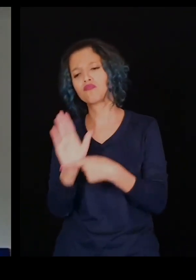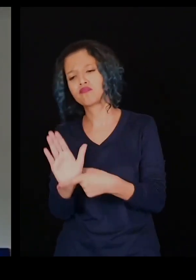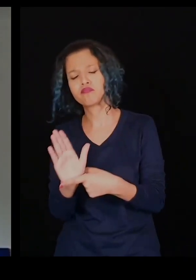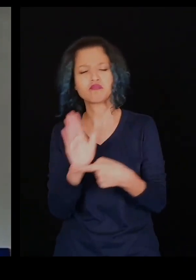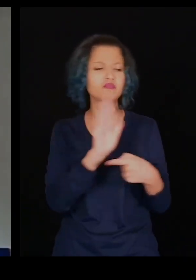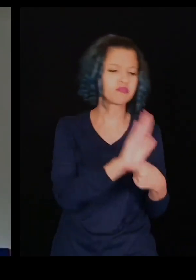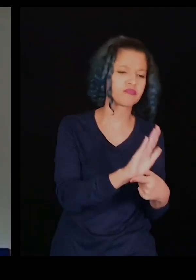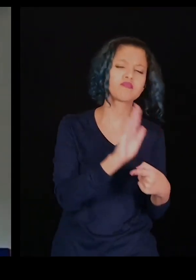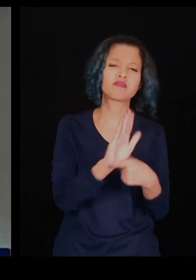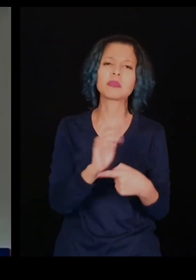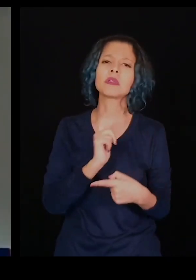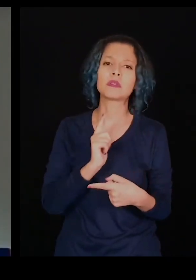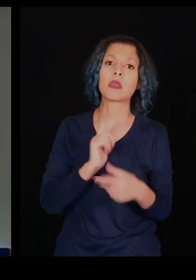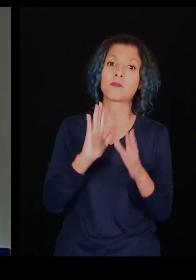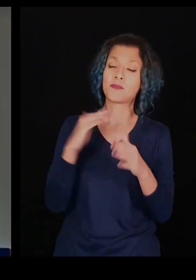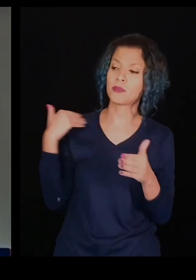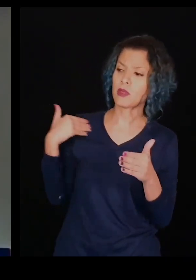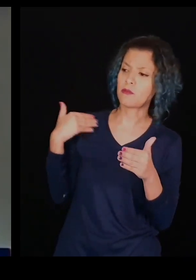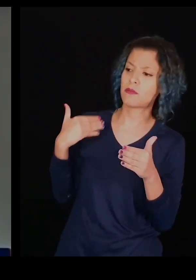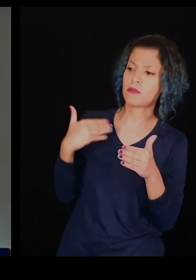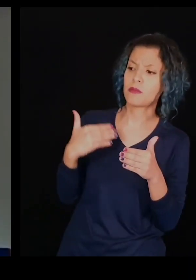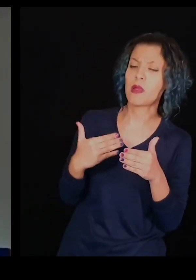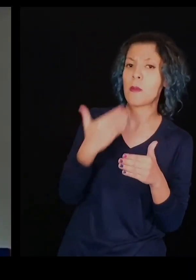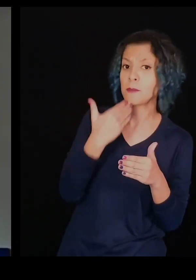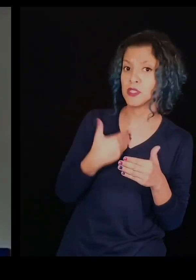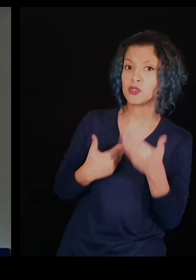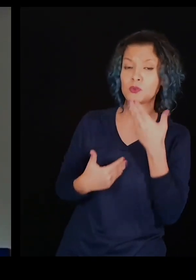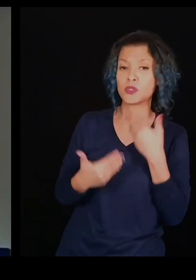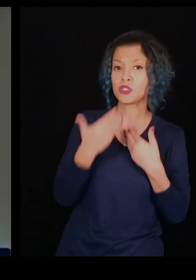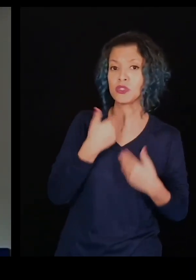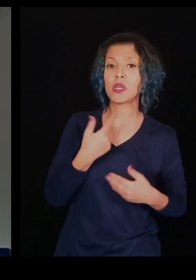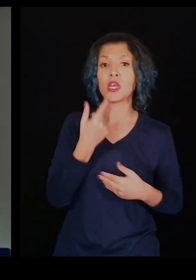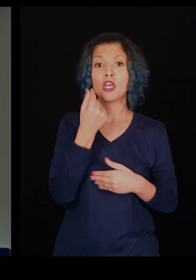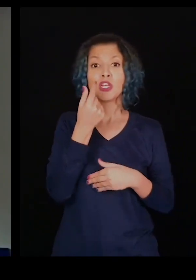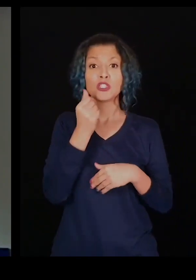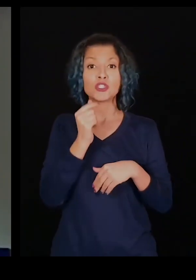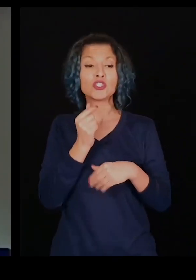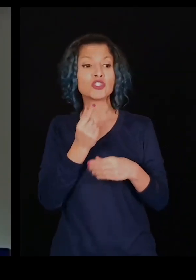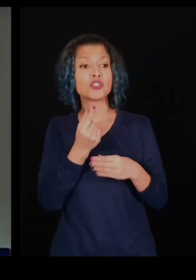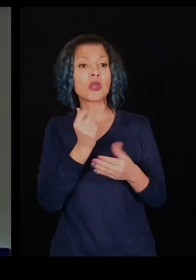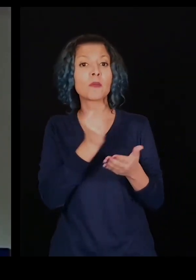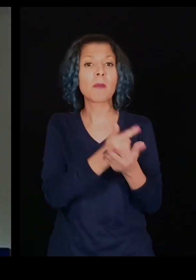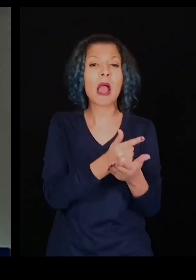pedidos de um dinheiro para fazer um curso, um dinheiro para comprar um equipamento.